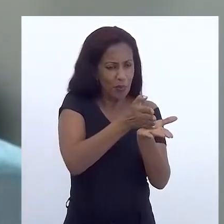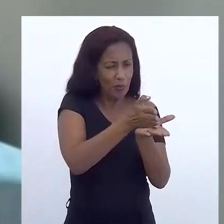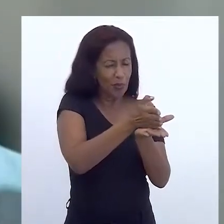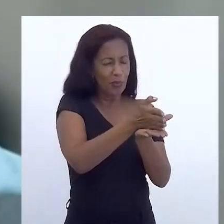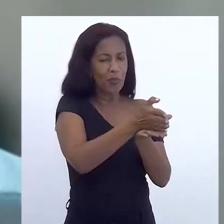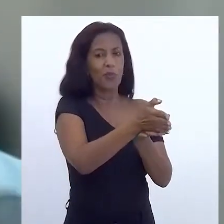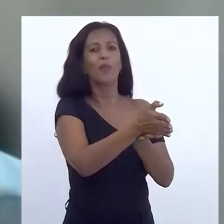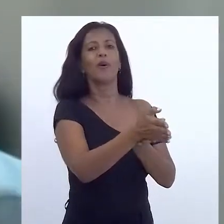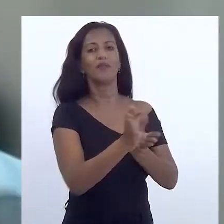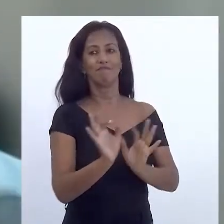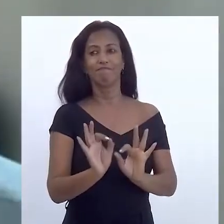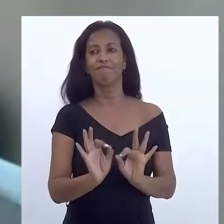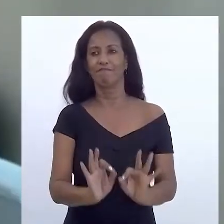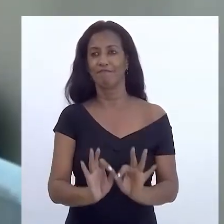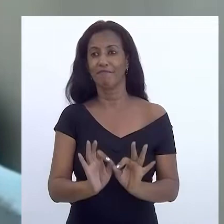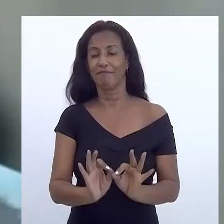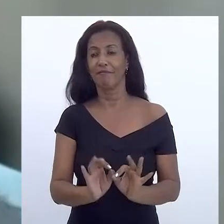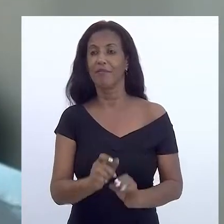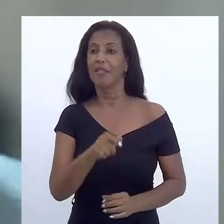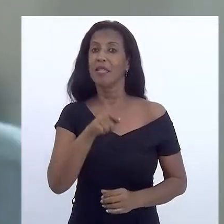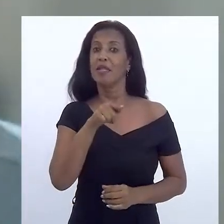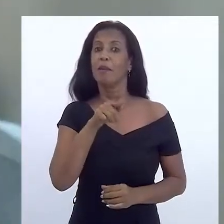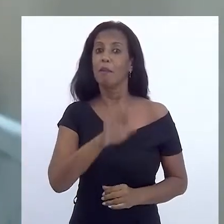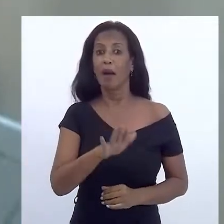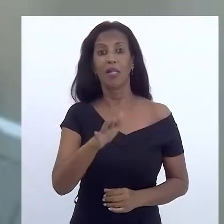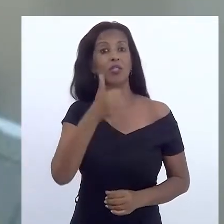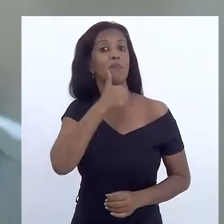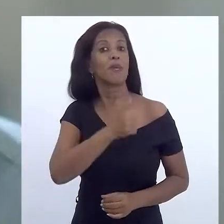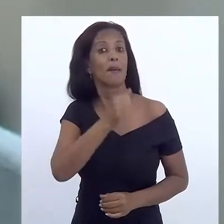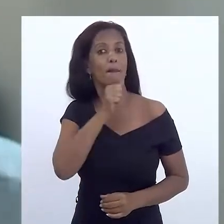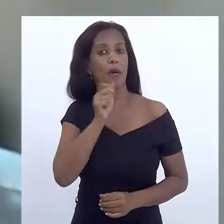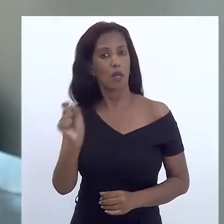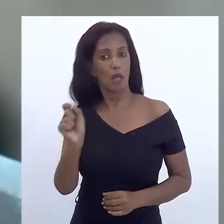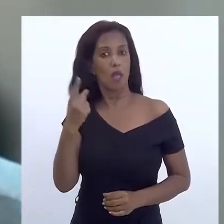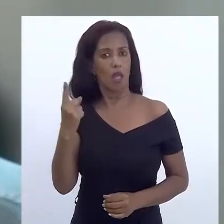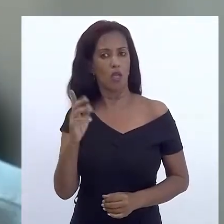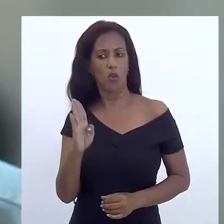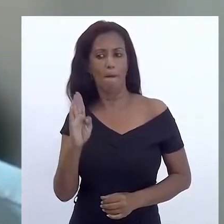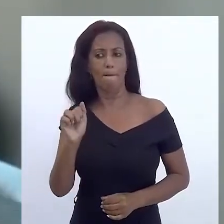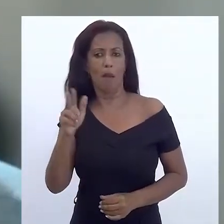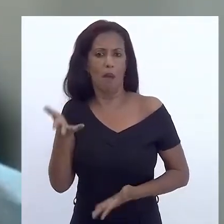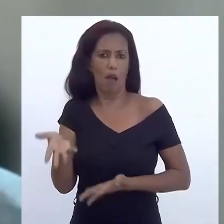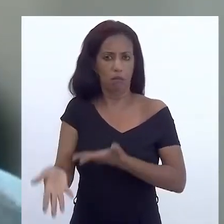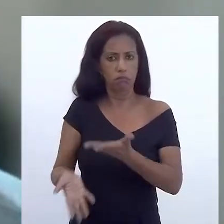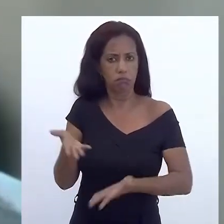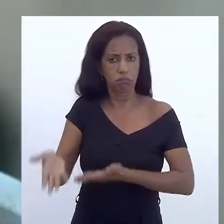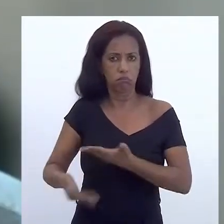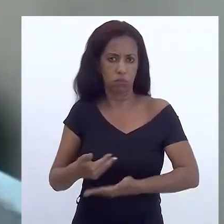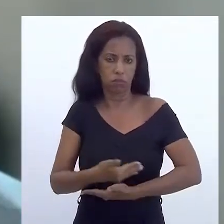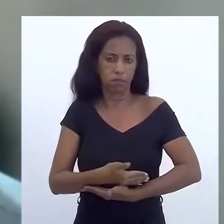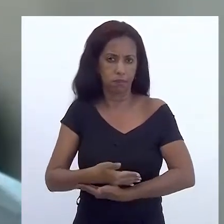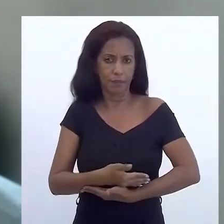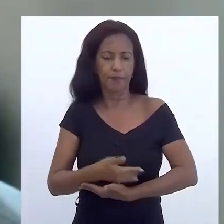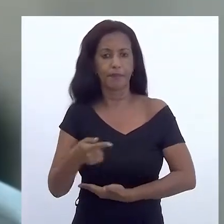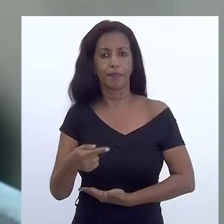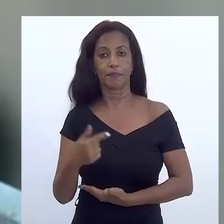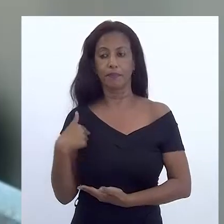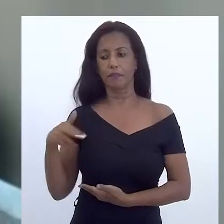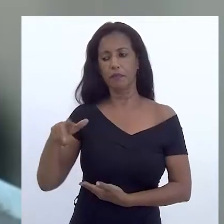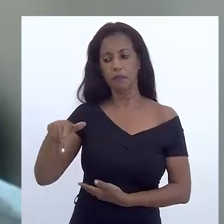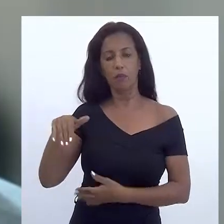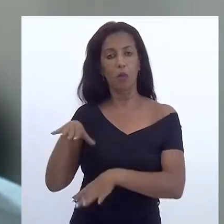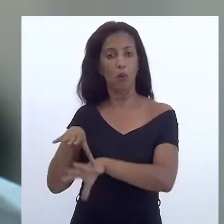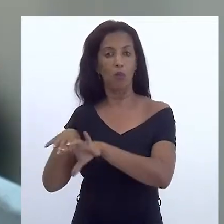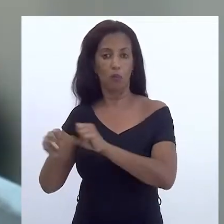no microscópio. Né? Mas ele e minha mãe, ex-babá, empregada doméstica, criaram os 2 filhos. Meu irmão se